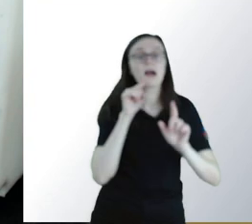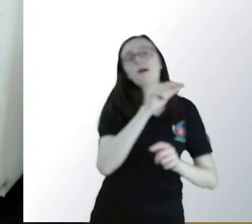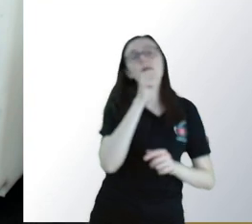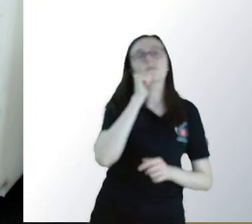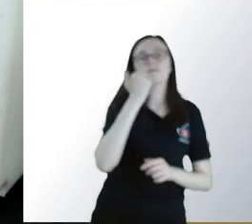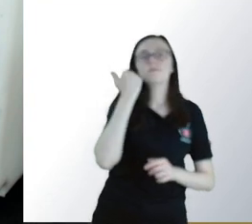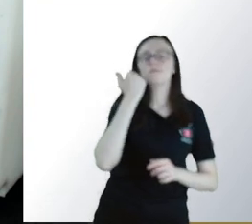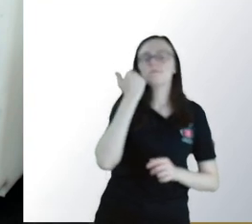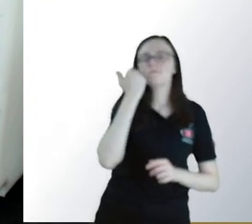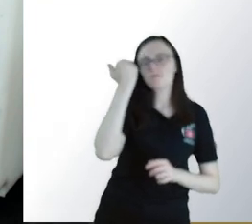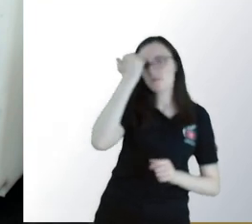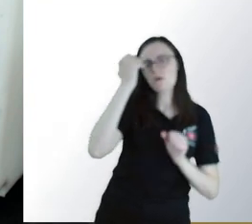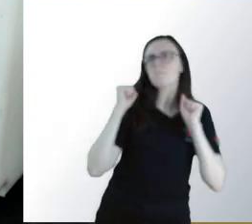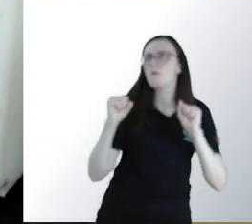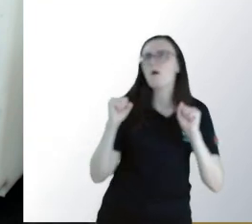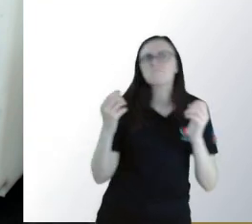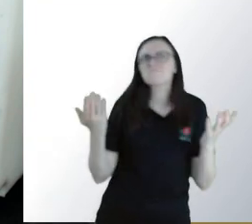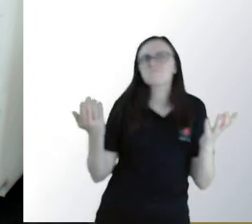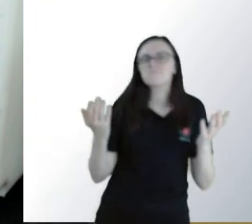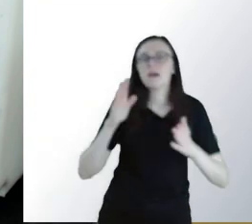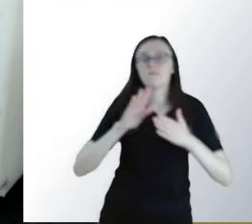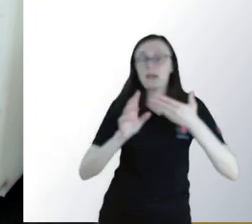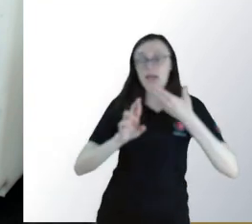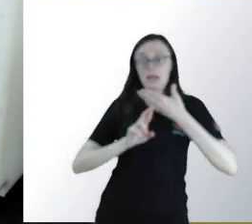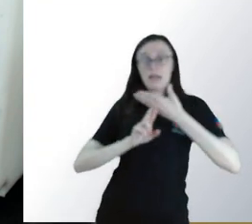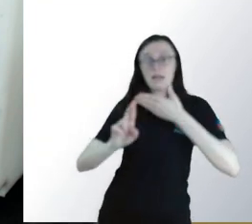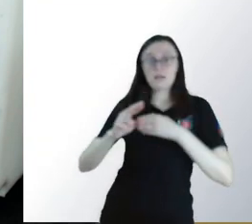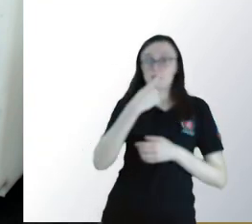ter, nossa, ela pode reagir de uma forma,